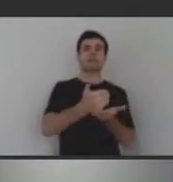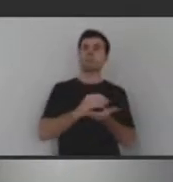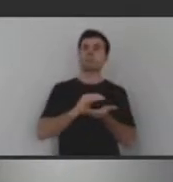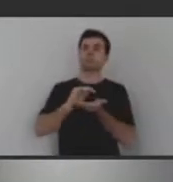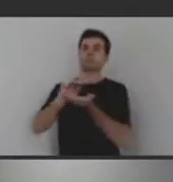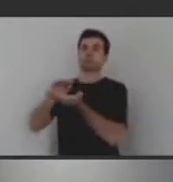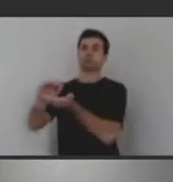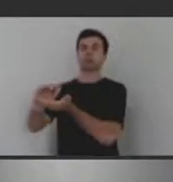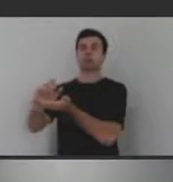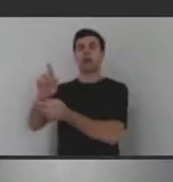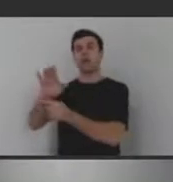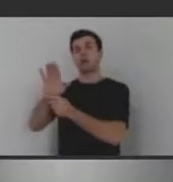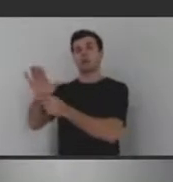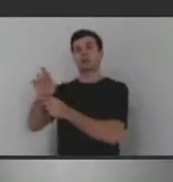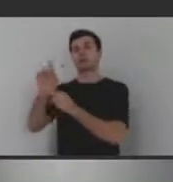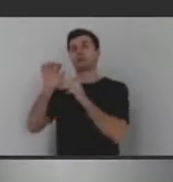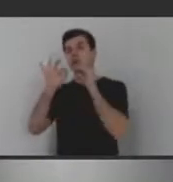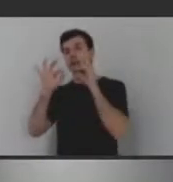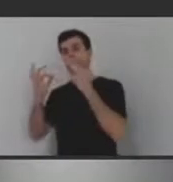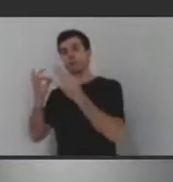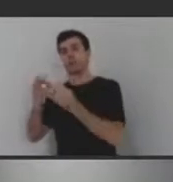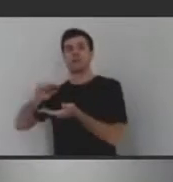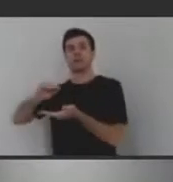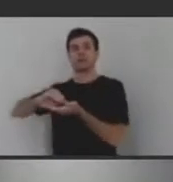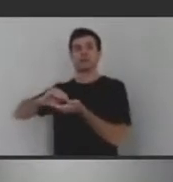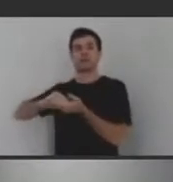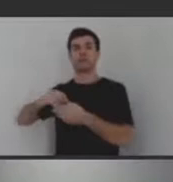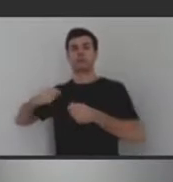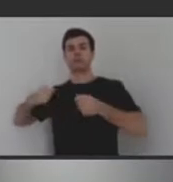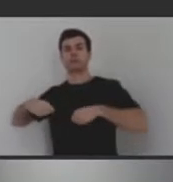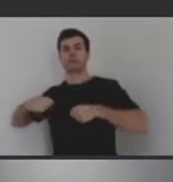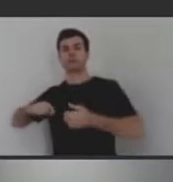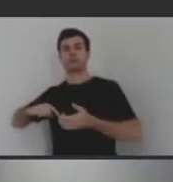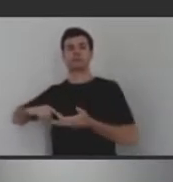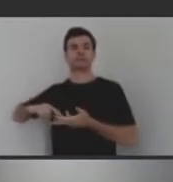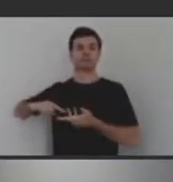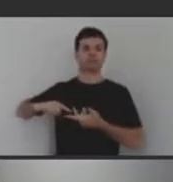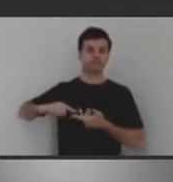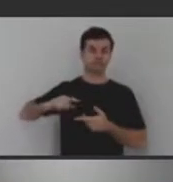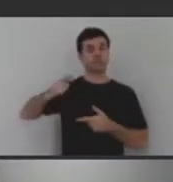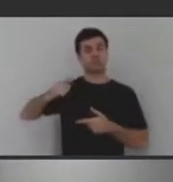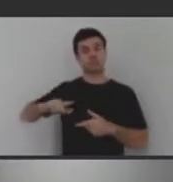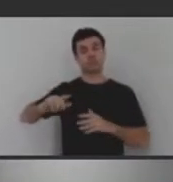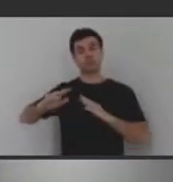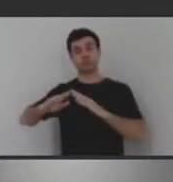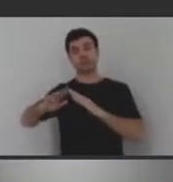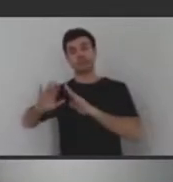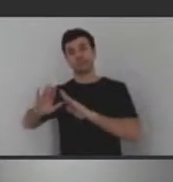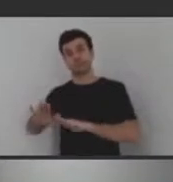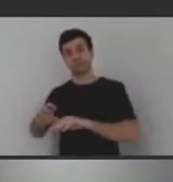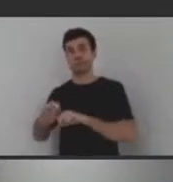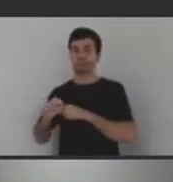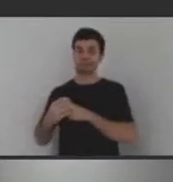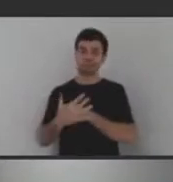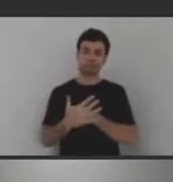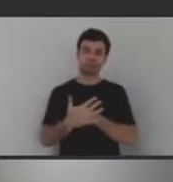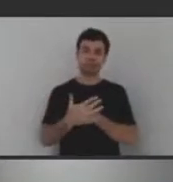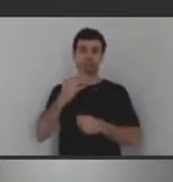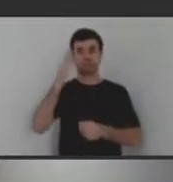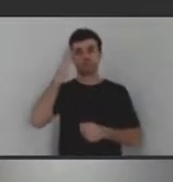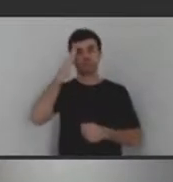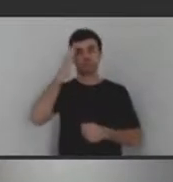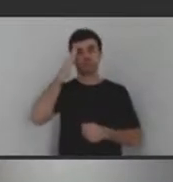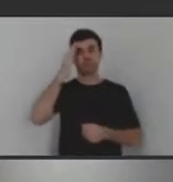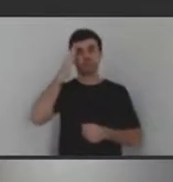por dificuldades devido à pandemia de Covid-19 e ao isolamento social. Requeiro, por fim, que seja encaminhada cópia à